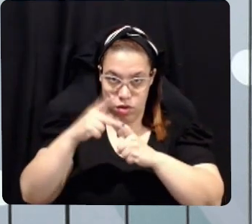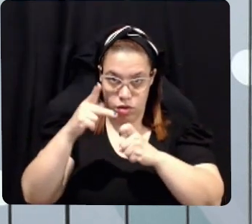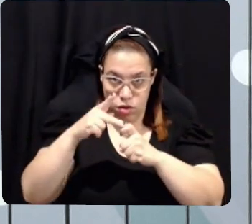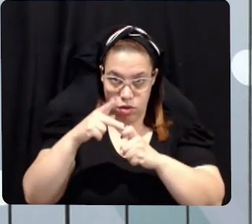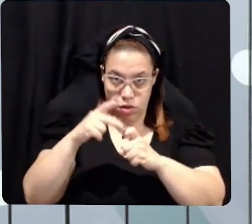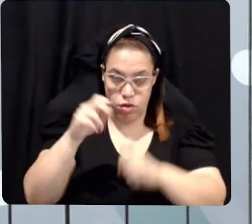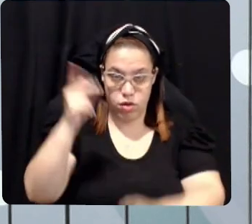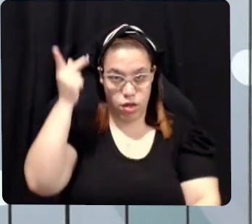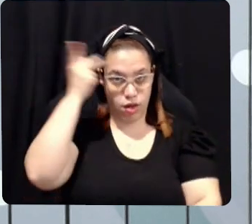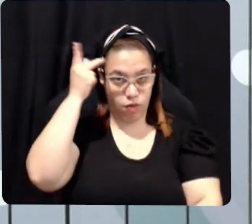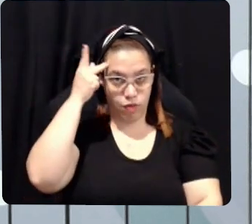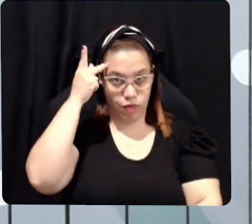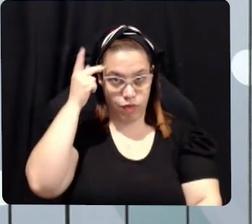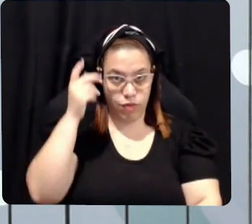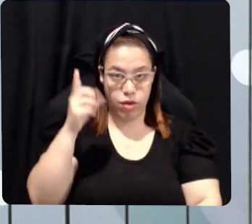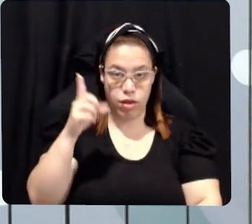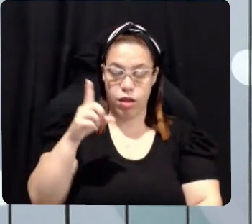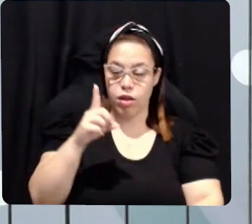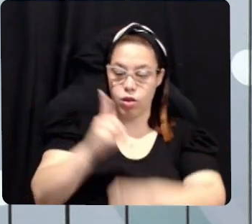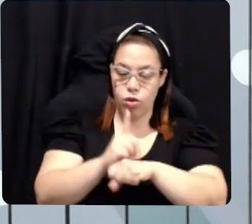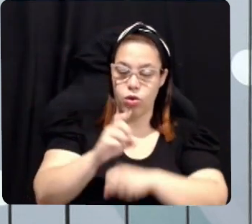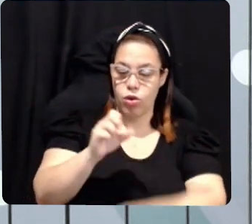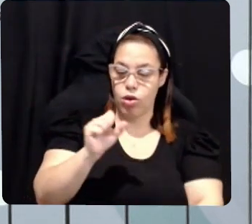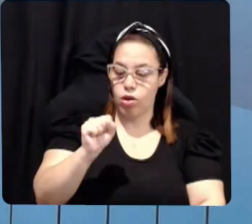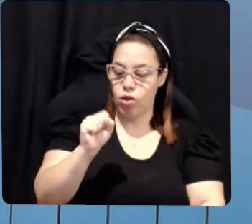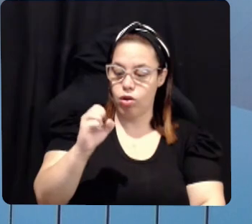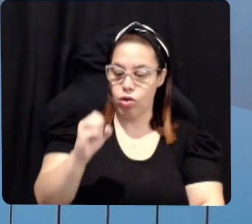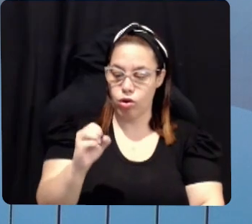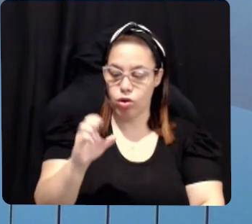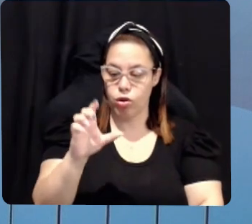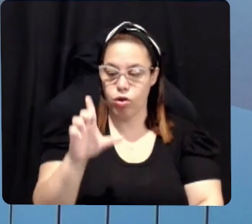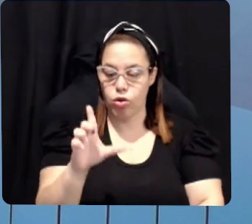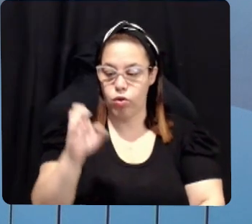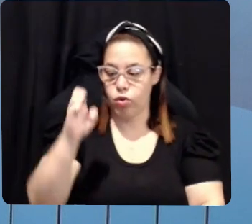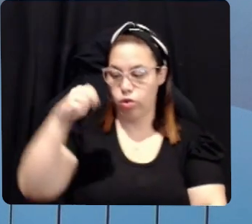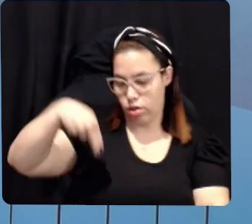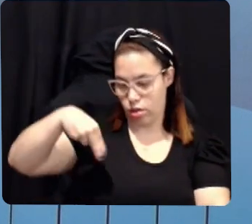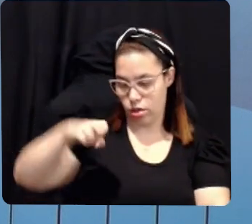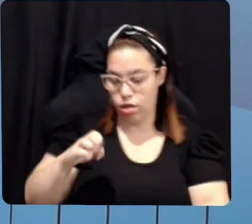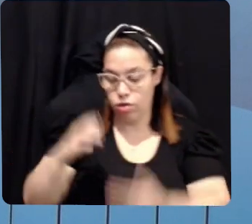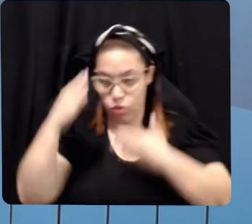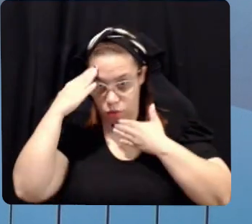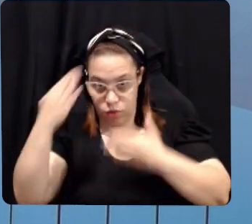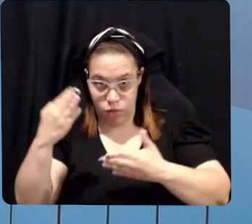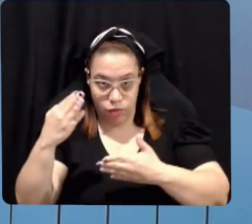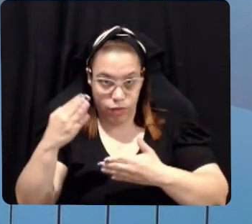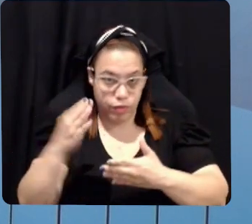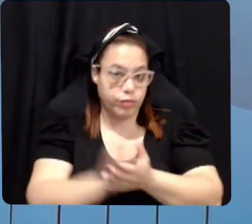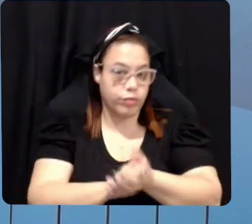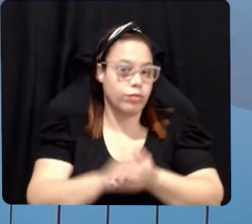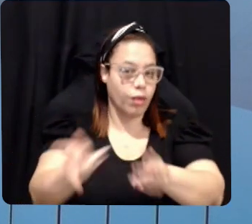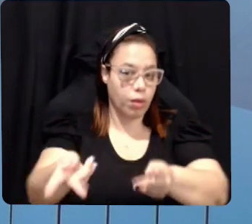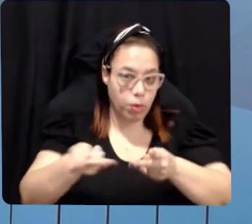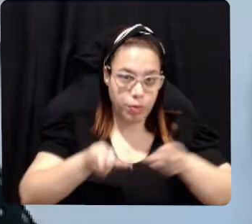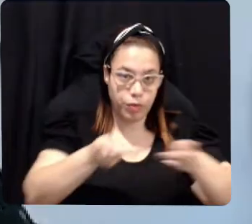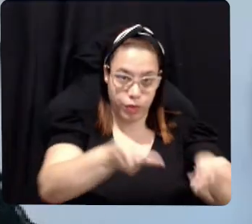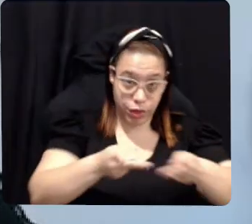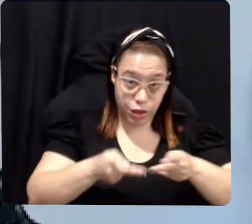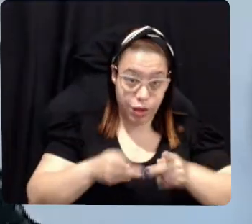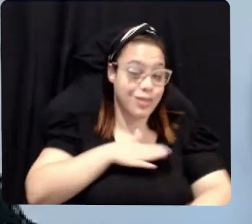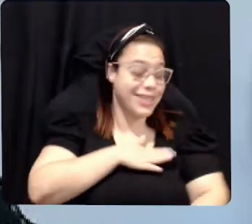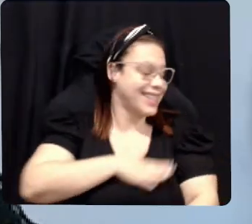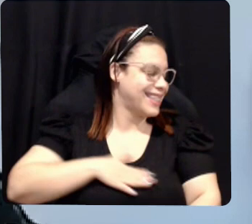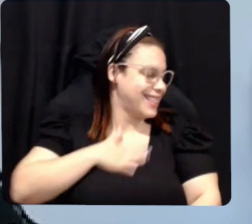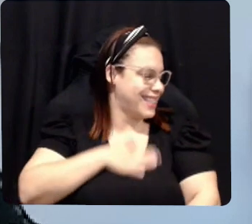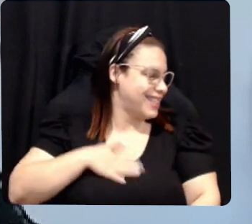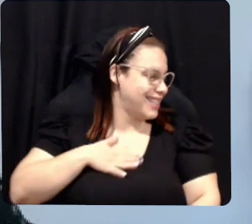da Sociedade de Pediatria de São Paulo. Doutora Sulene, muito obrigada pela sua participação aqui no nosso quadro.